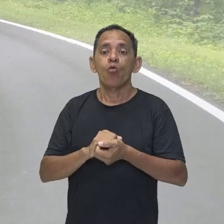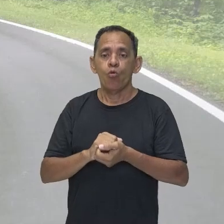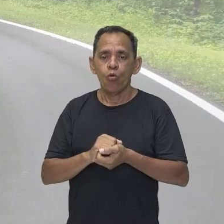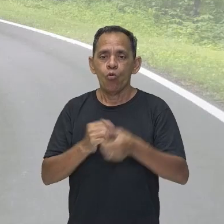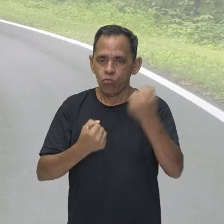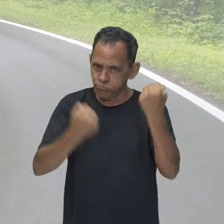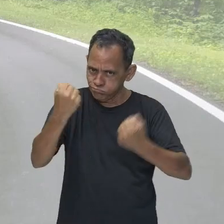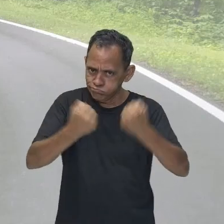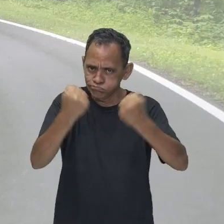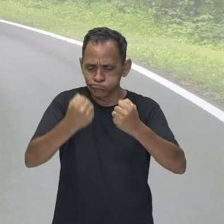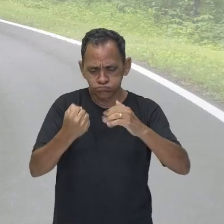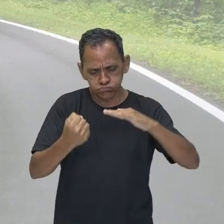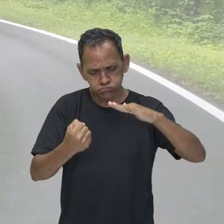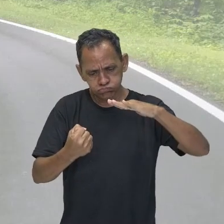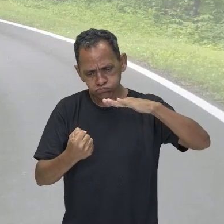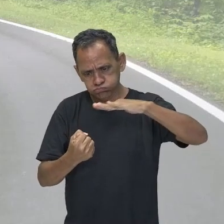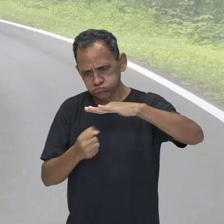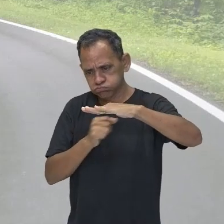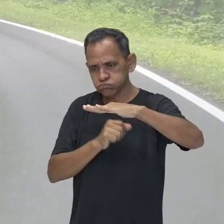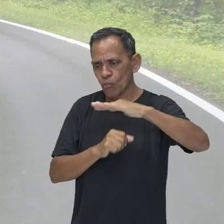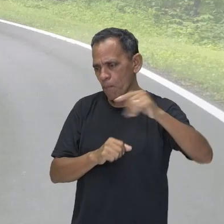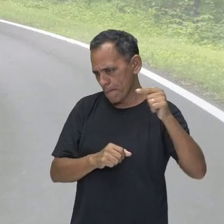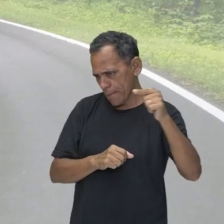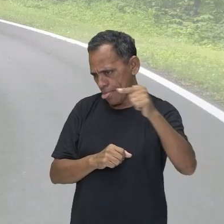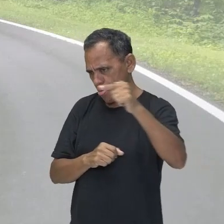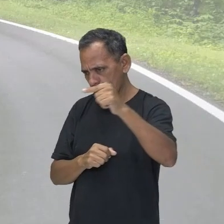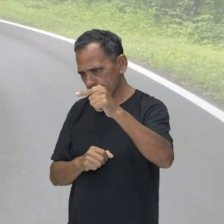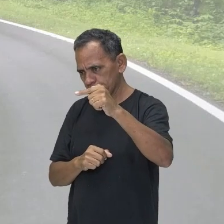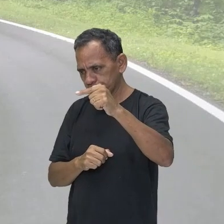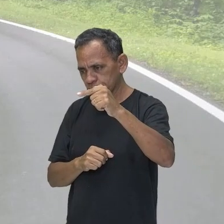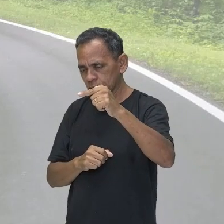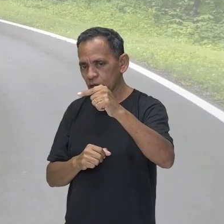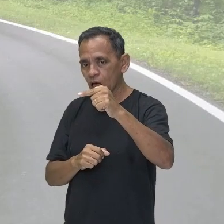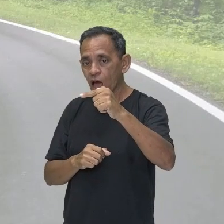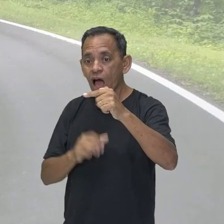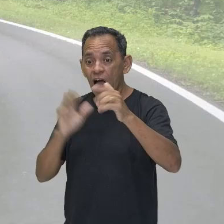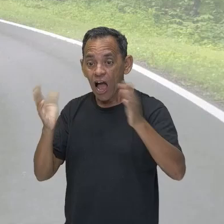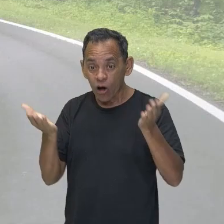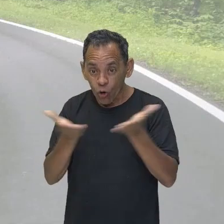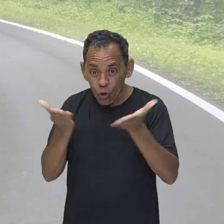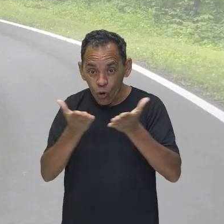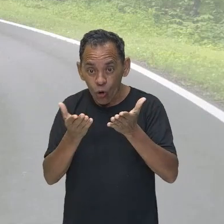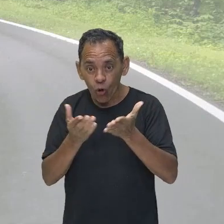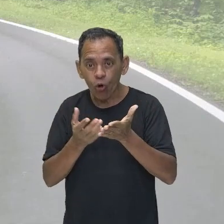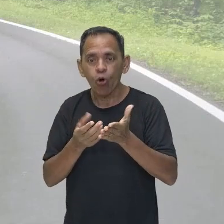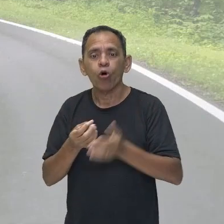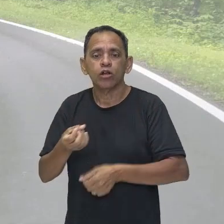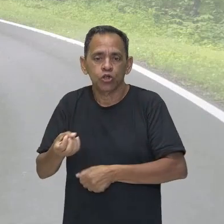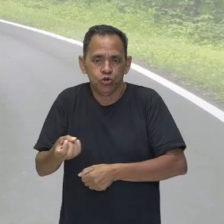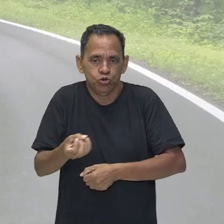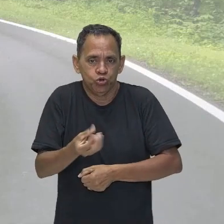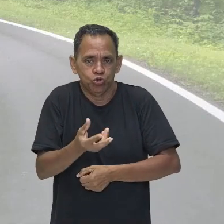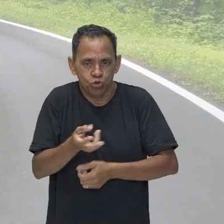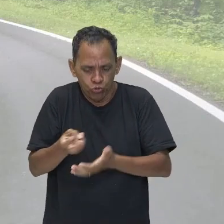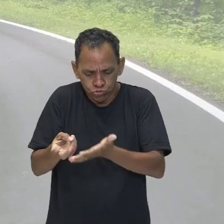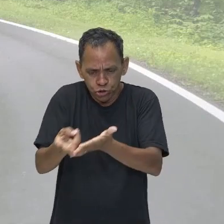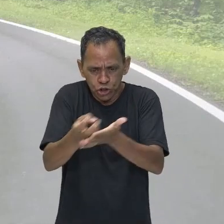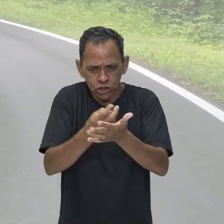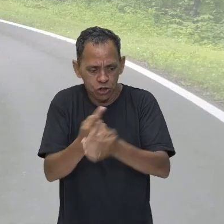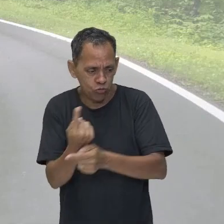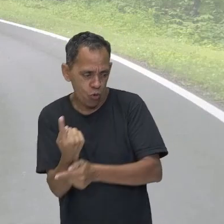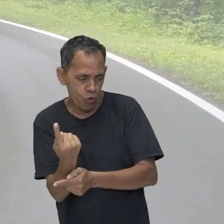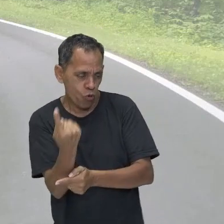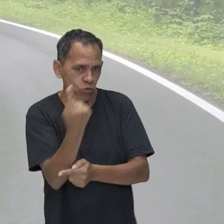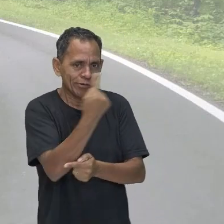seta e desenha um outro carro com a frente dele apontando para o lado de trás da seta. O sentido oposto ao sentido da